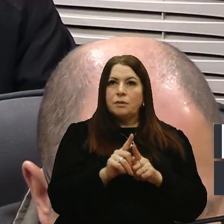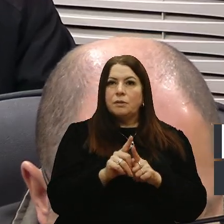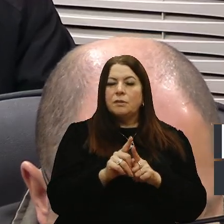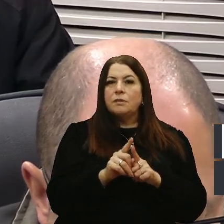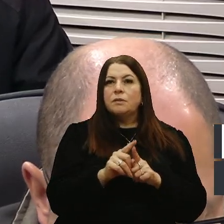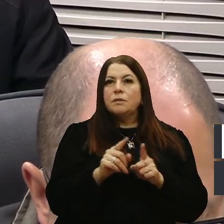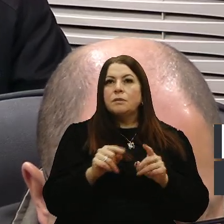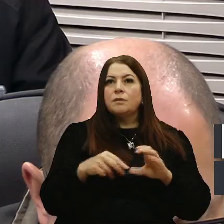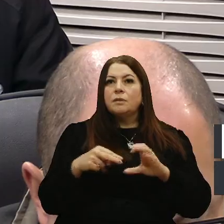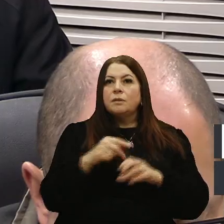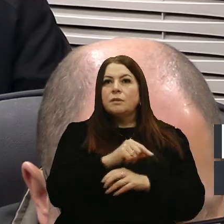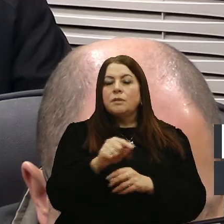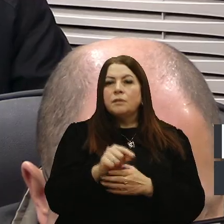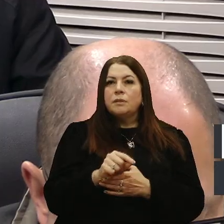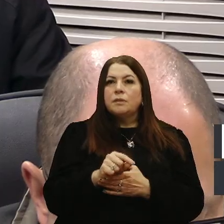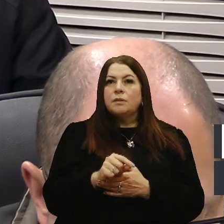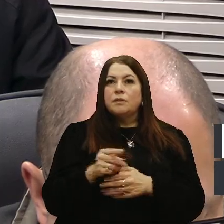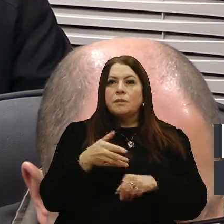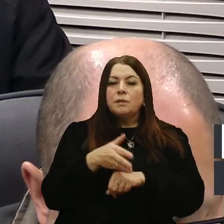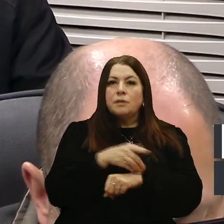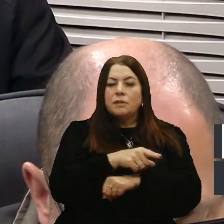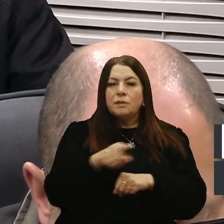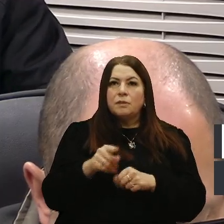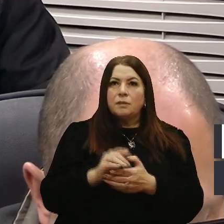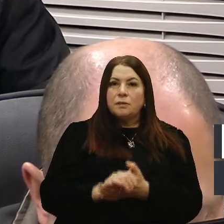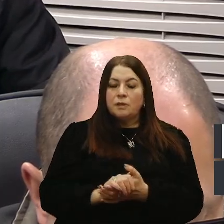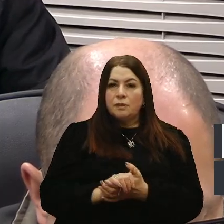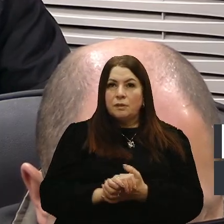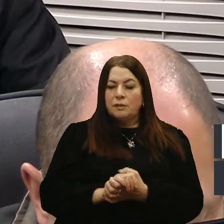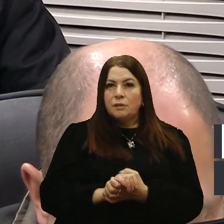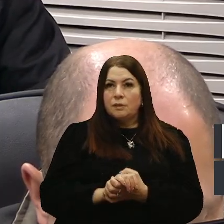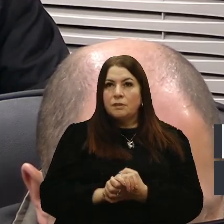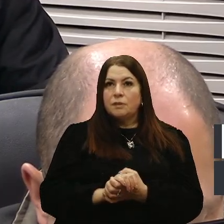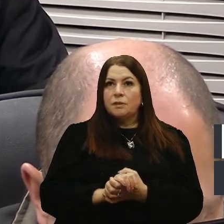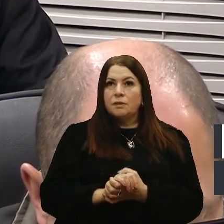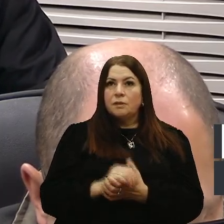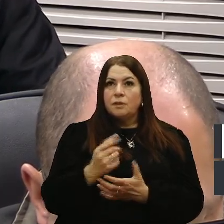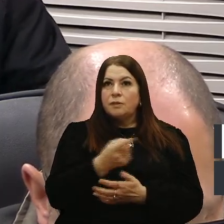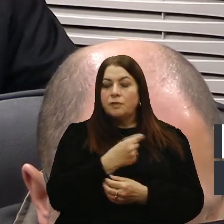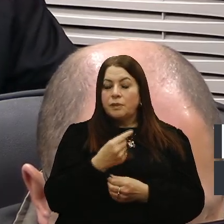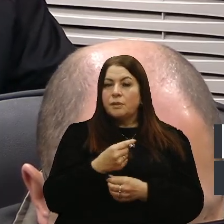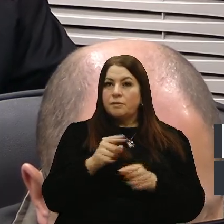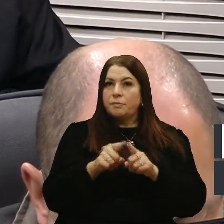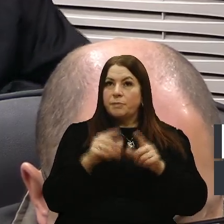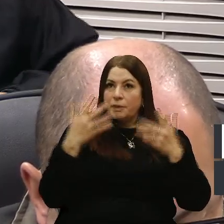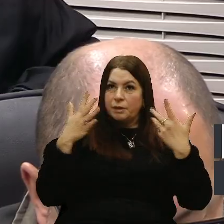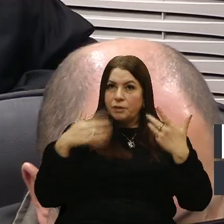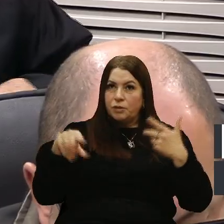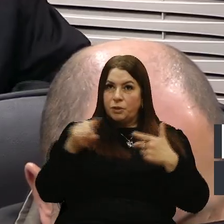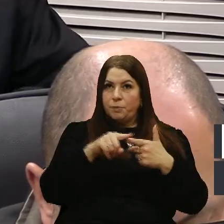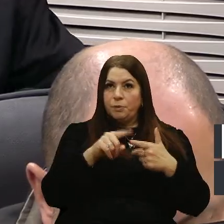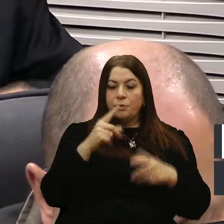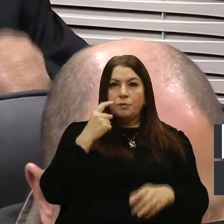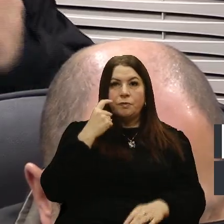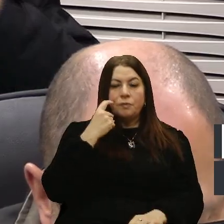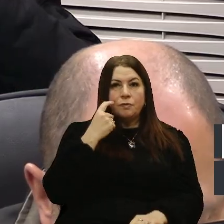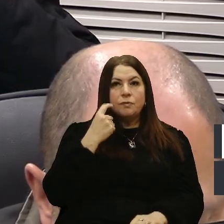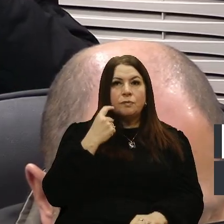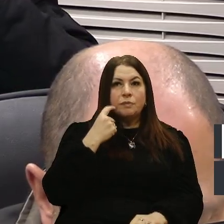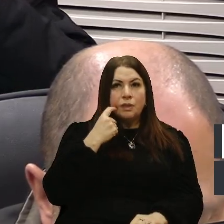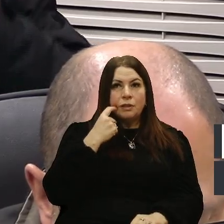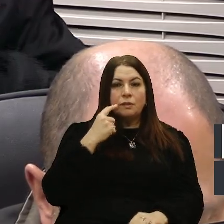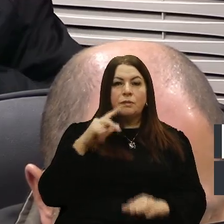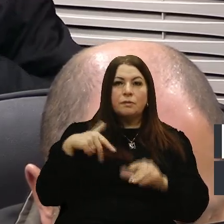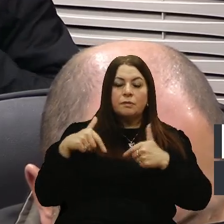Legislativa, mas que fizeram parte, estão fazendo parte dessa história. Mas ressaltando mais uma vez, parabéns, vereador Wagner Petrilli, pelo trabalho desenvolvido